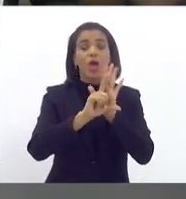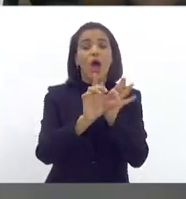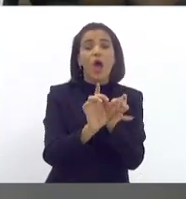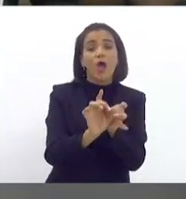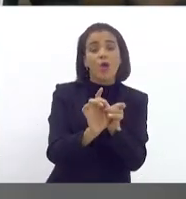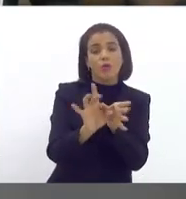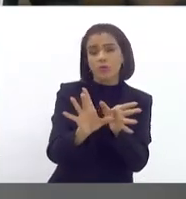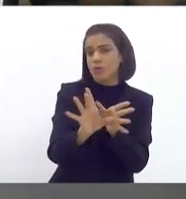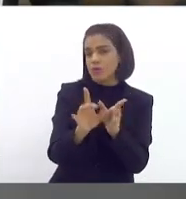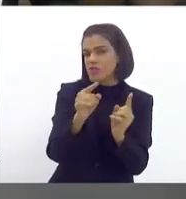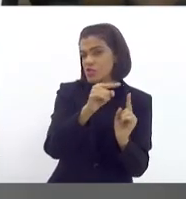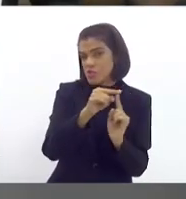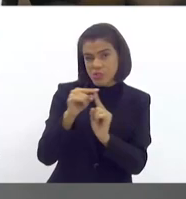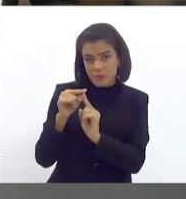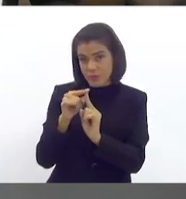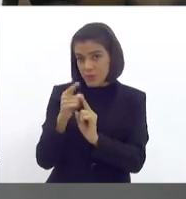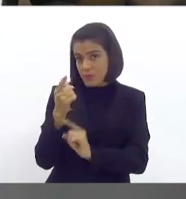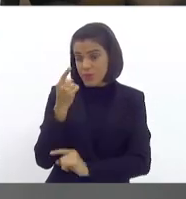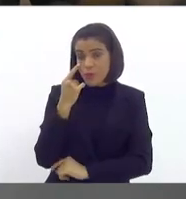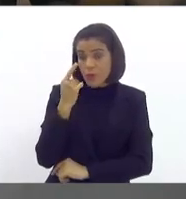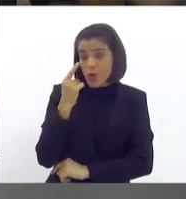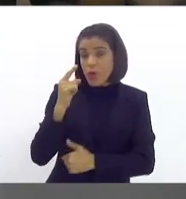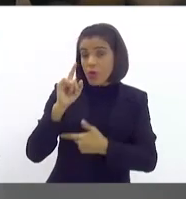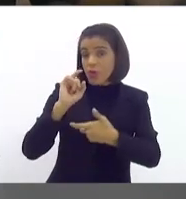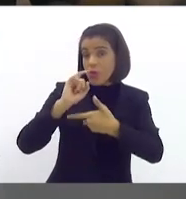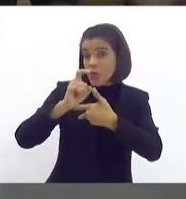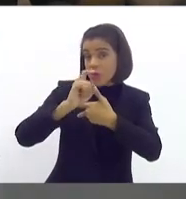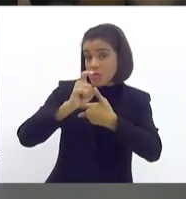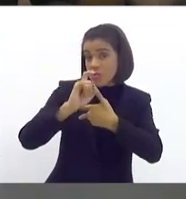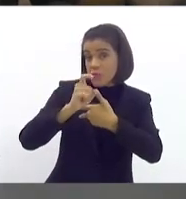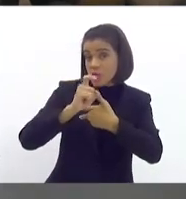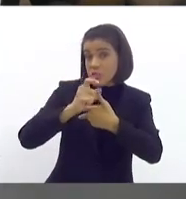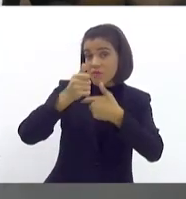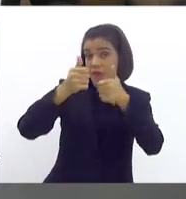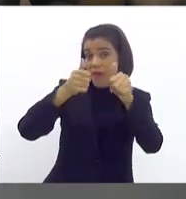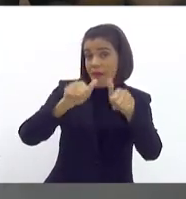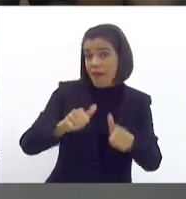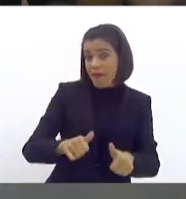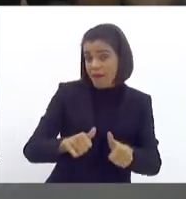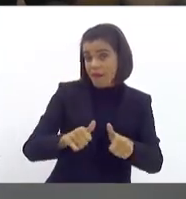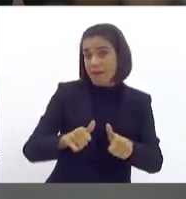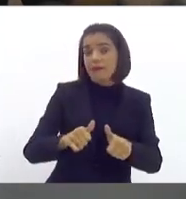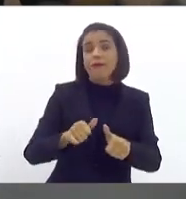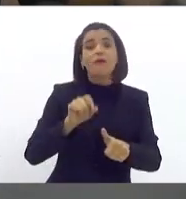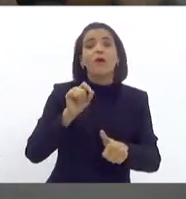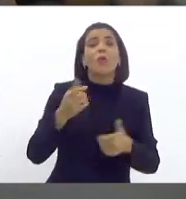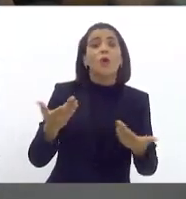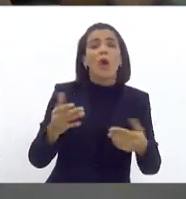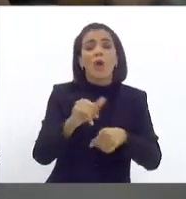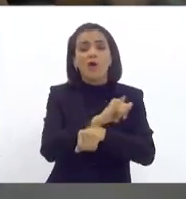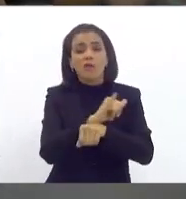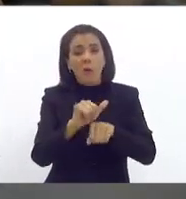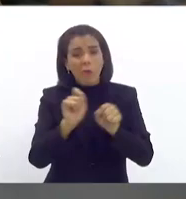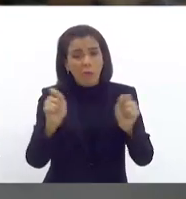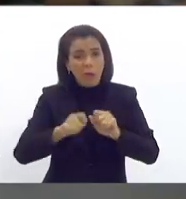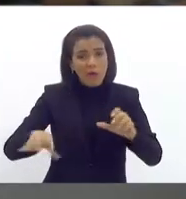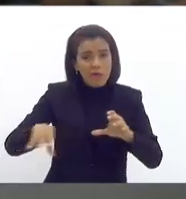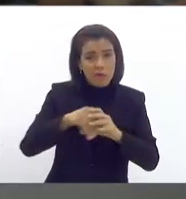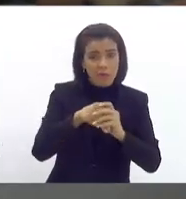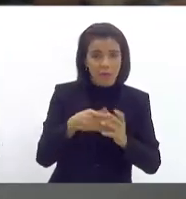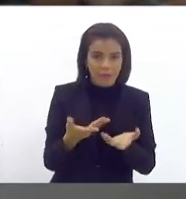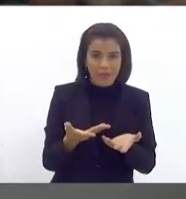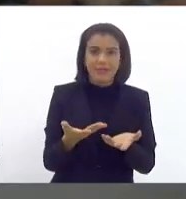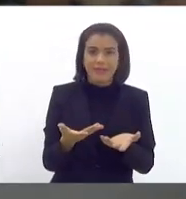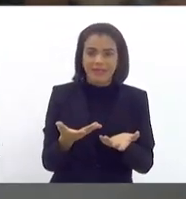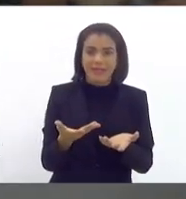autorizativo do seguinte tipo: que o Executivo estude em que casos e de que forma possa implementar isso. Aí